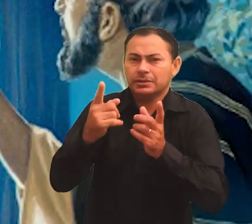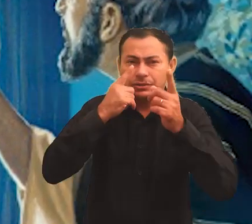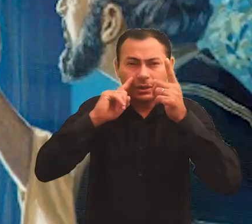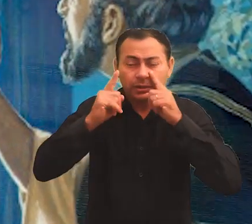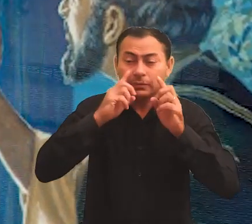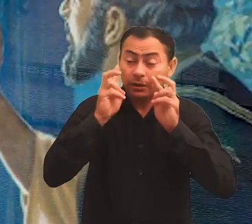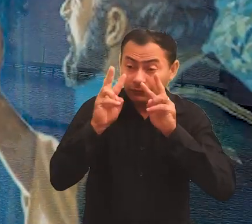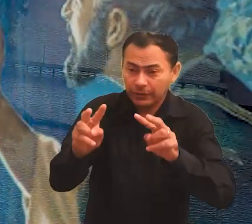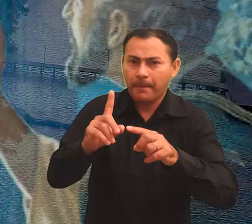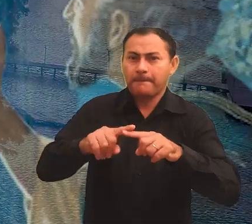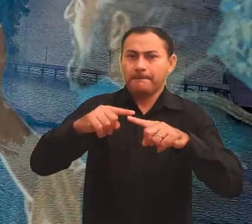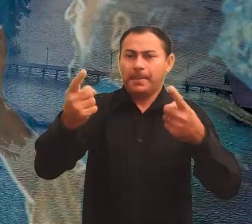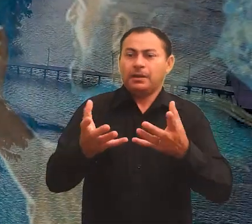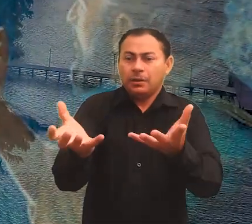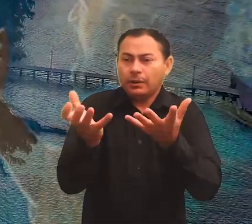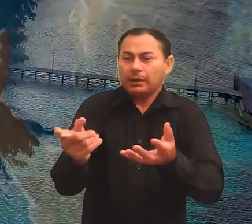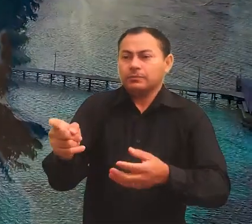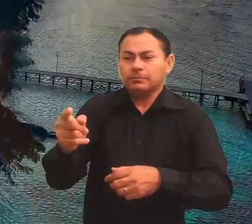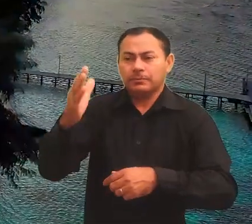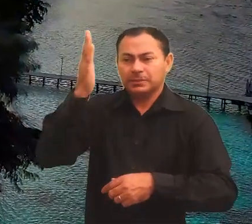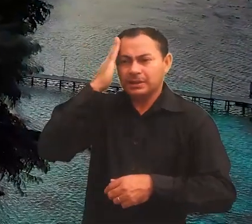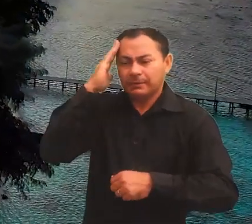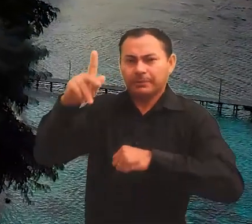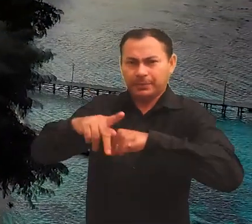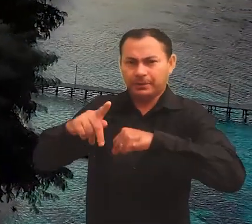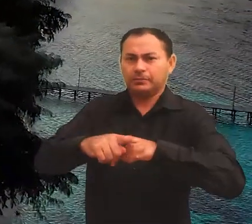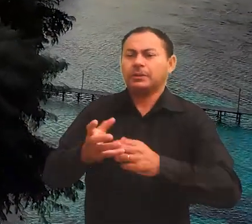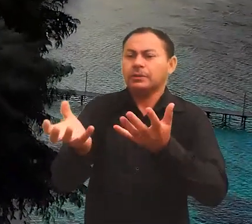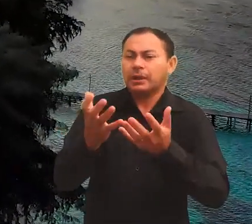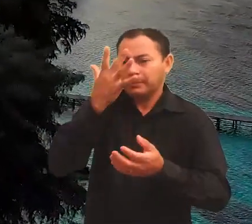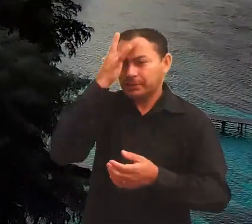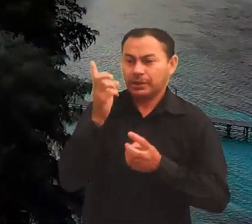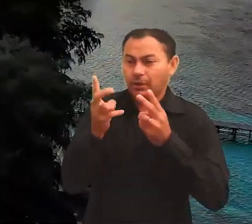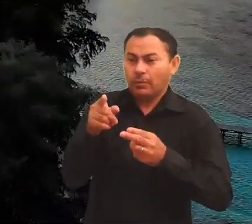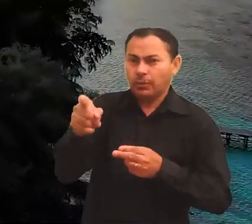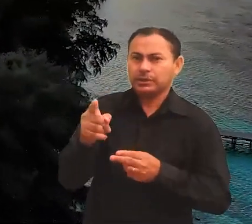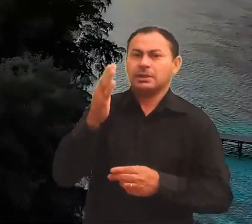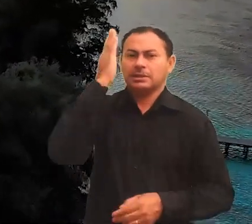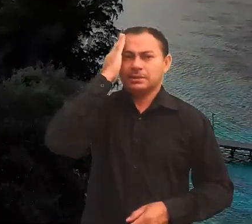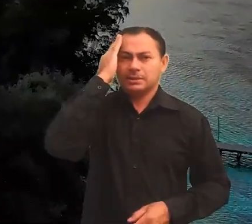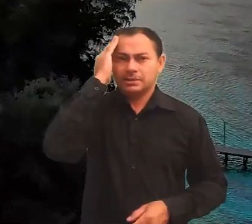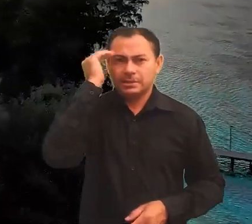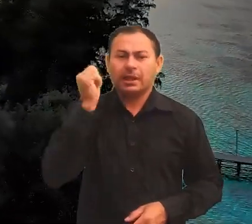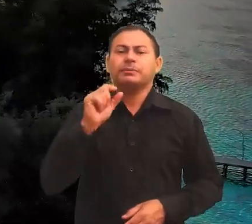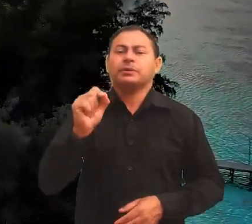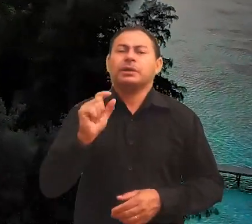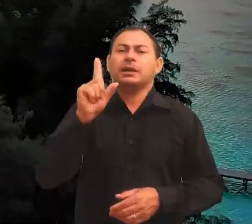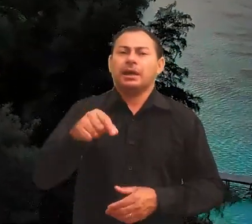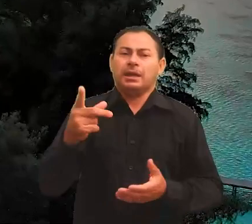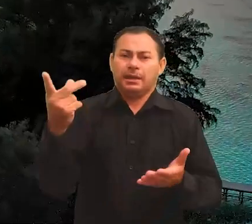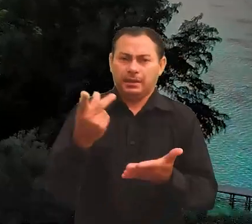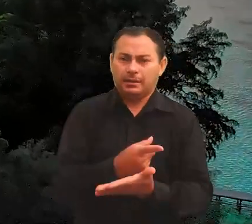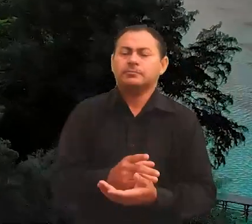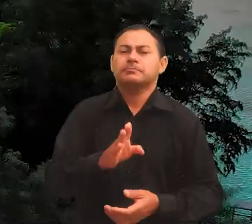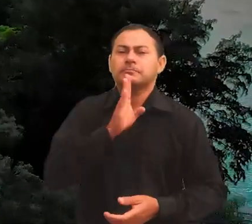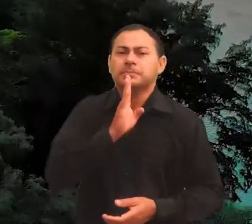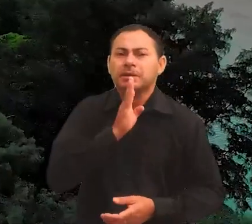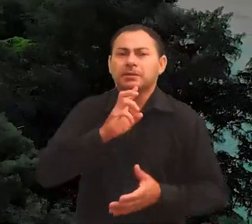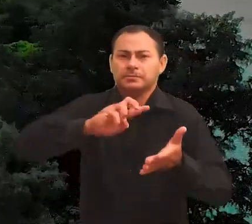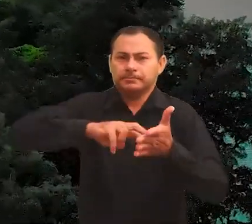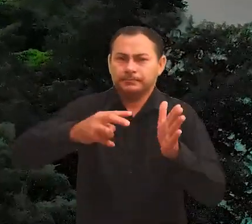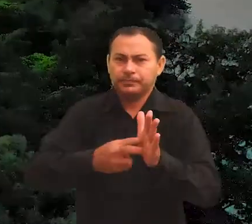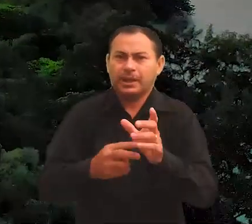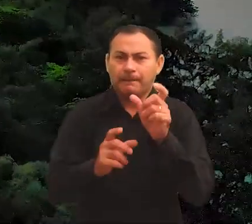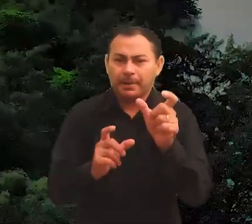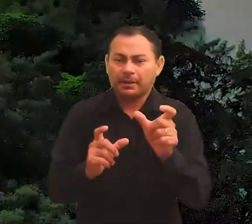e chorando. Mas quero que você saiba que quero alguém como você, alguém que saiba o que é errar, alguém que conhece